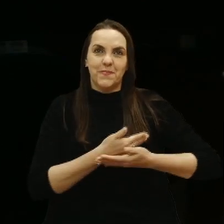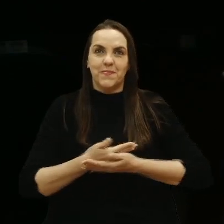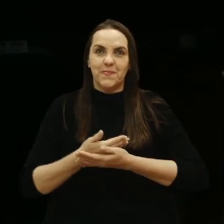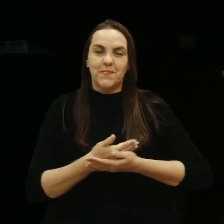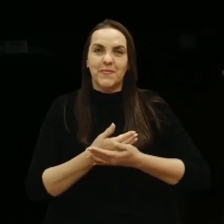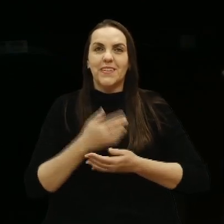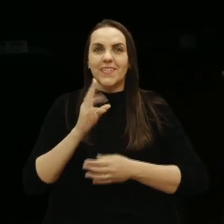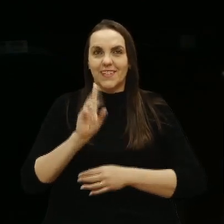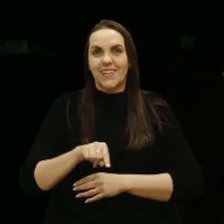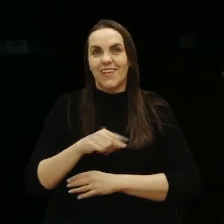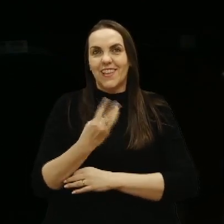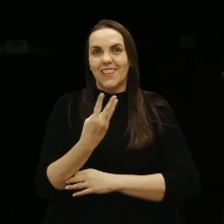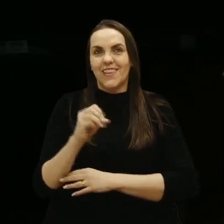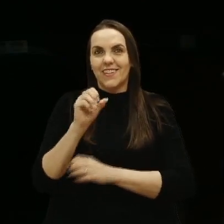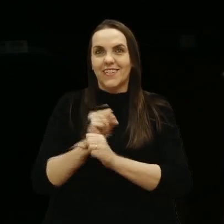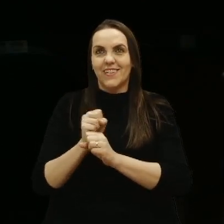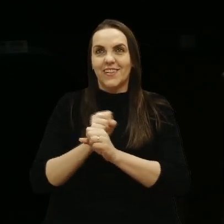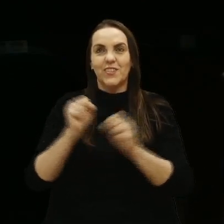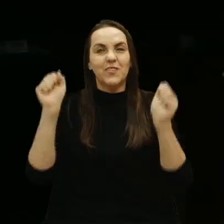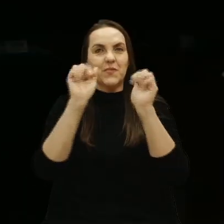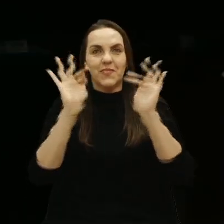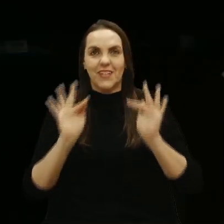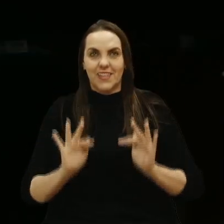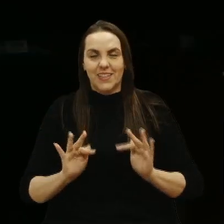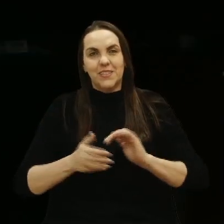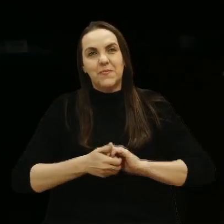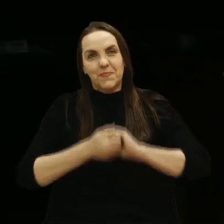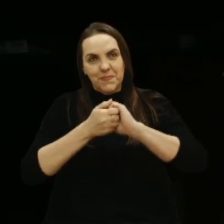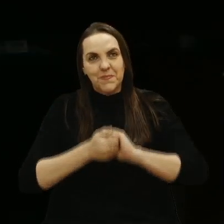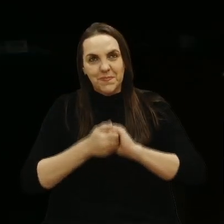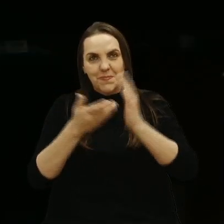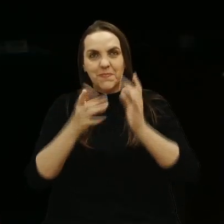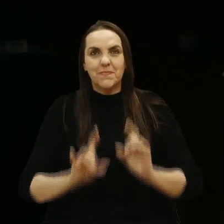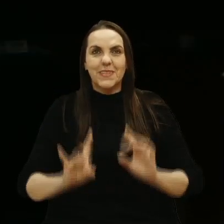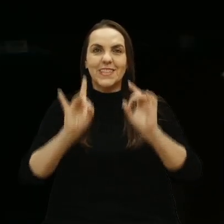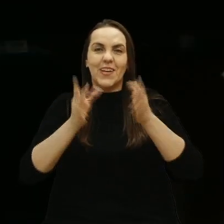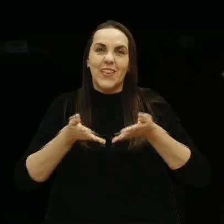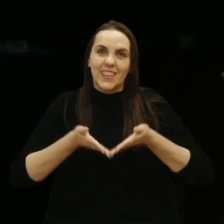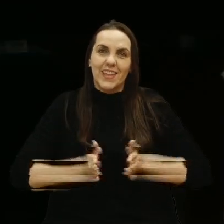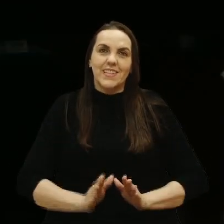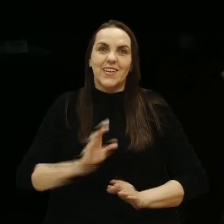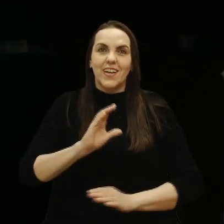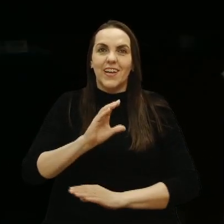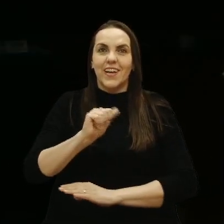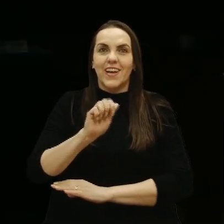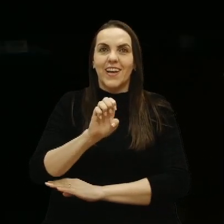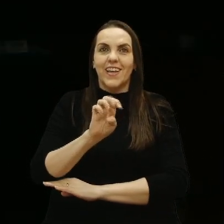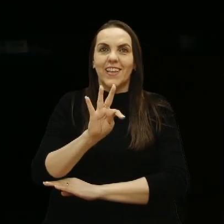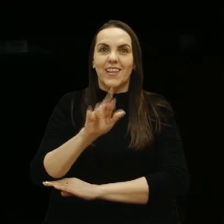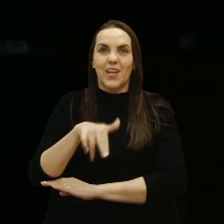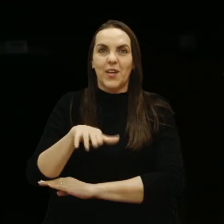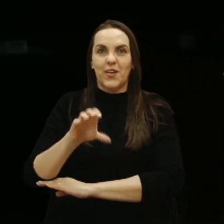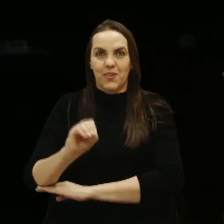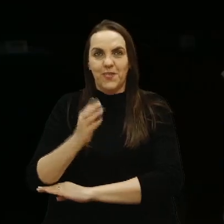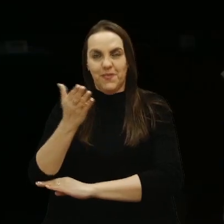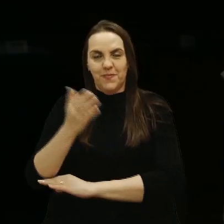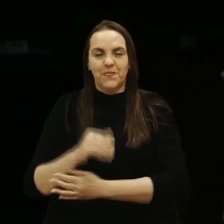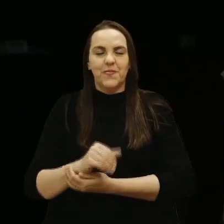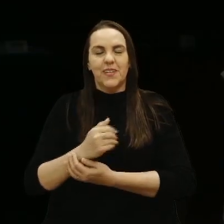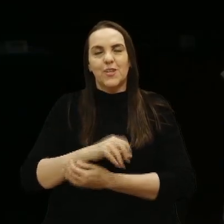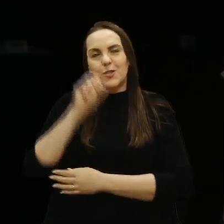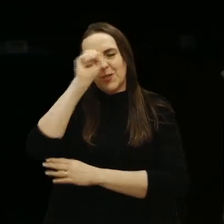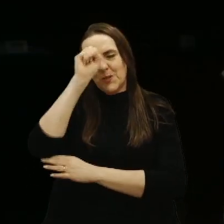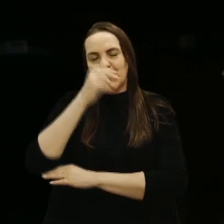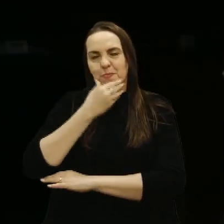né? Então, nós estamos todos muito felizes. Queriam fazer um cumprimento pelo nascimento do Caetano Libardi Salvador e cumprimentar a minha